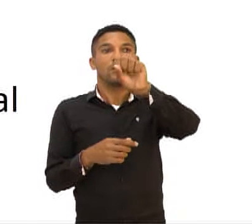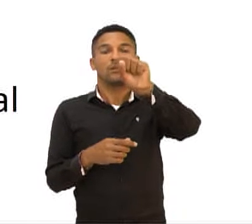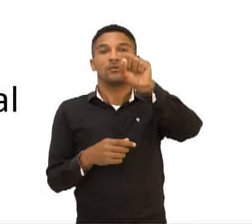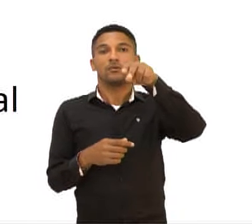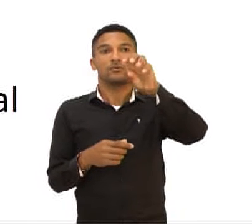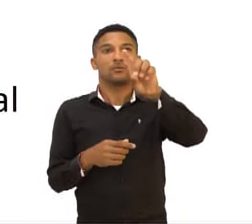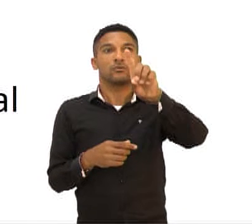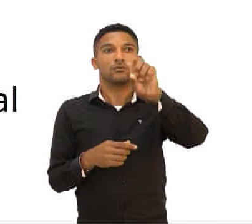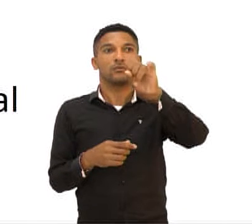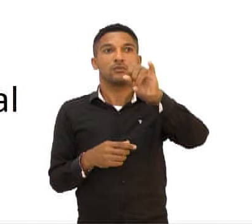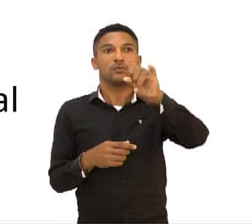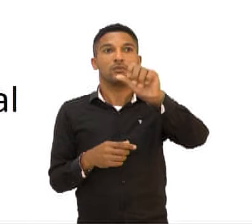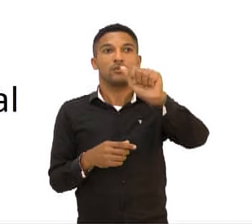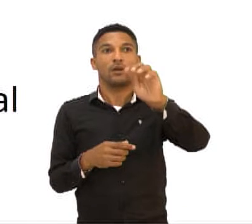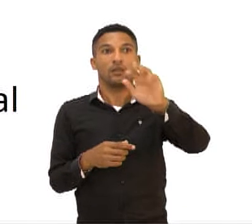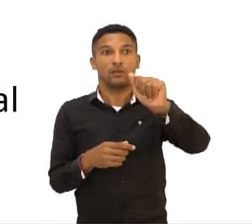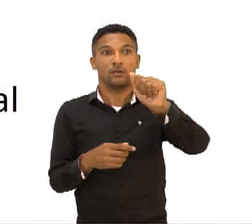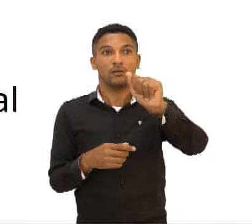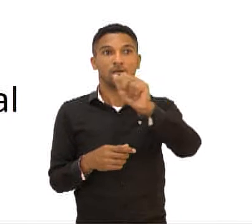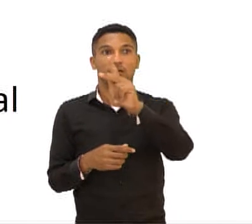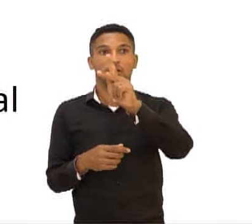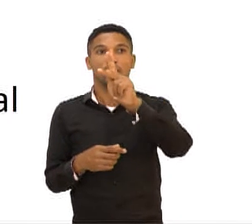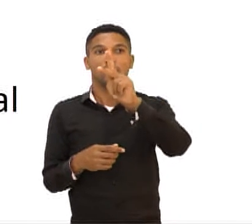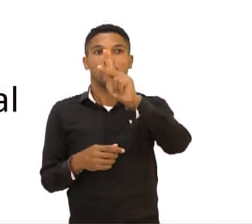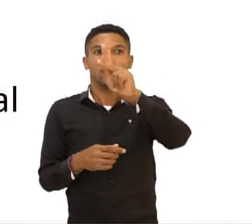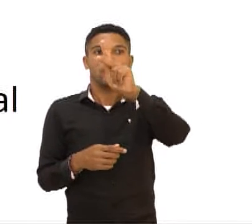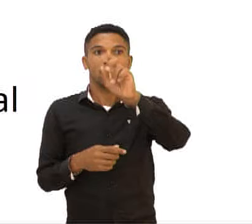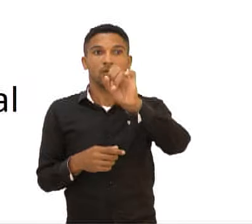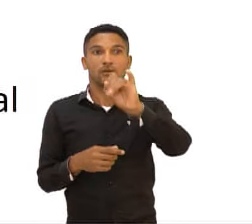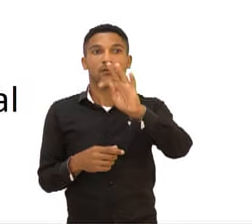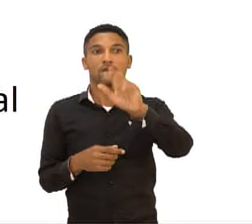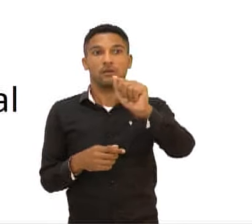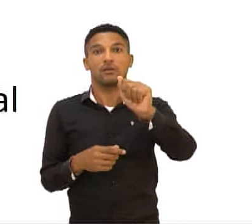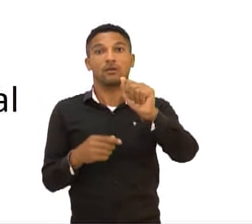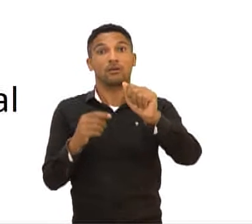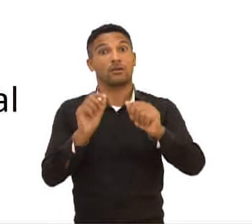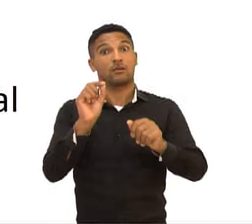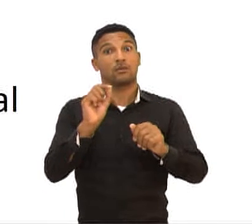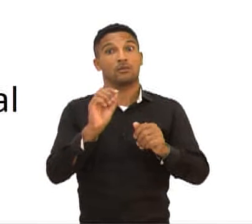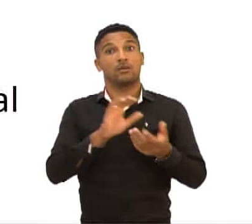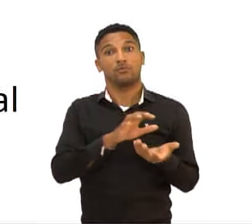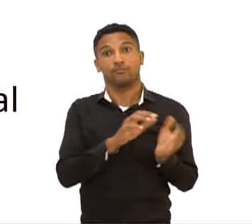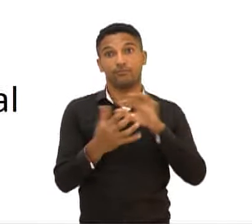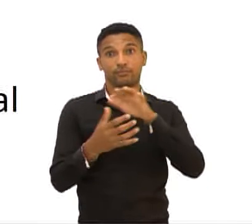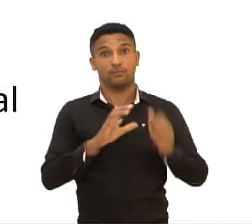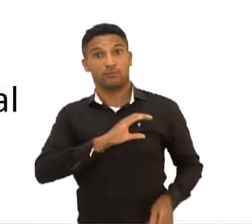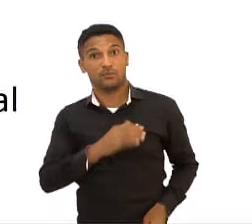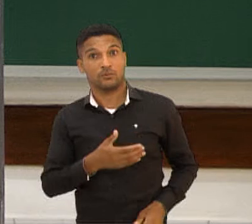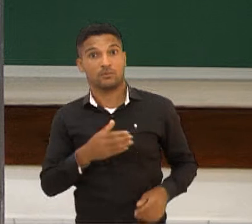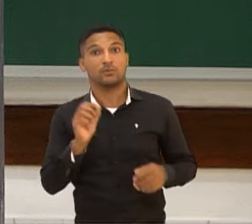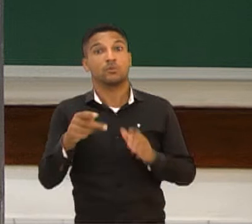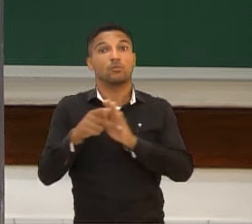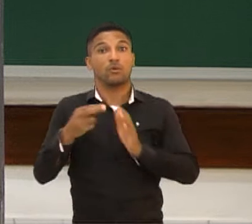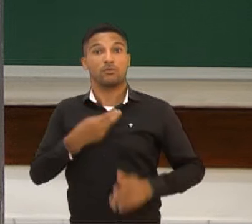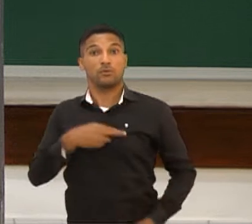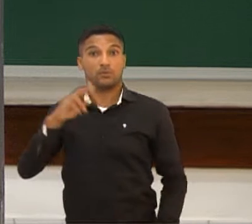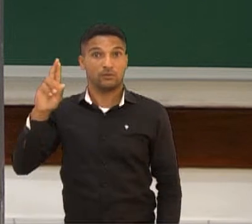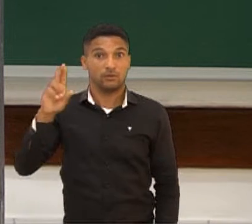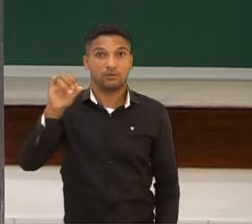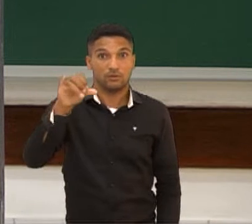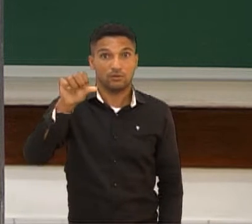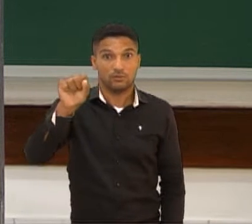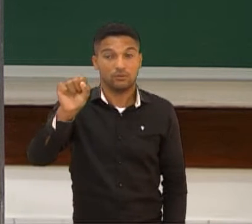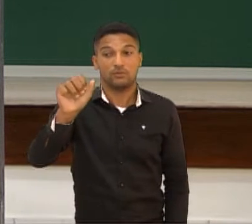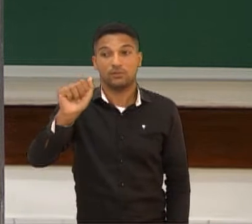Mansa, né, do Império de Mali, ele vai se converter ao islamismo. Isso vai ser uma coisa interessante, porque os malineses vão